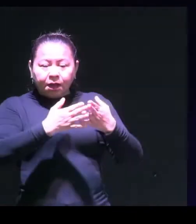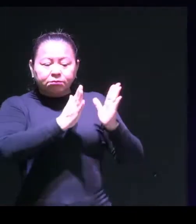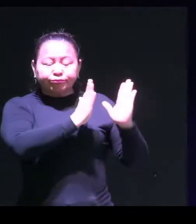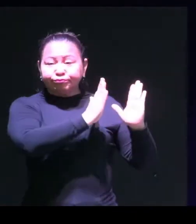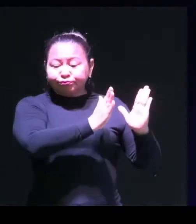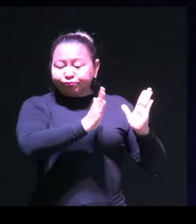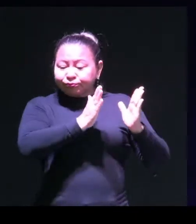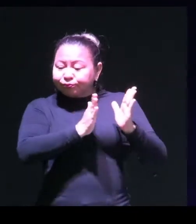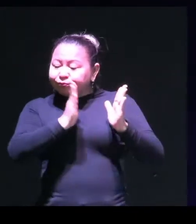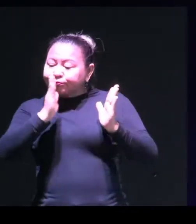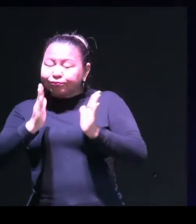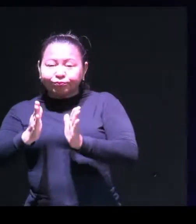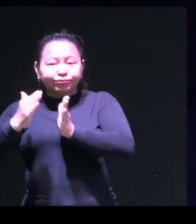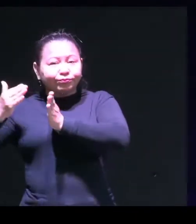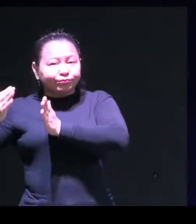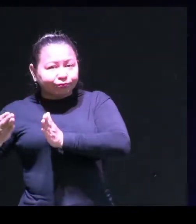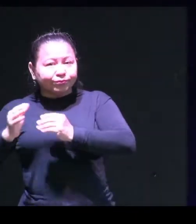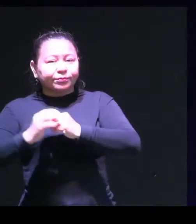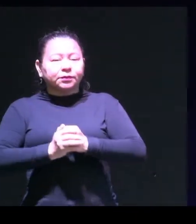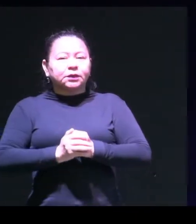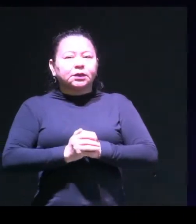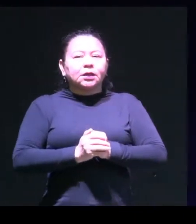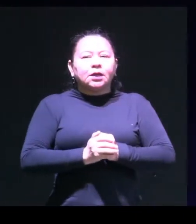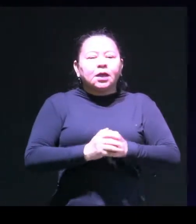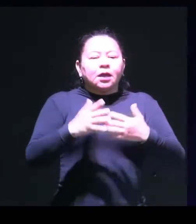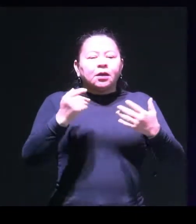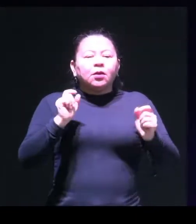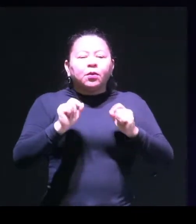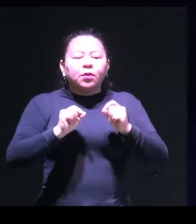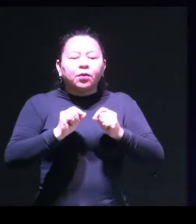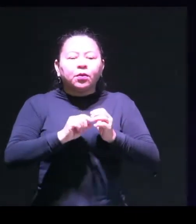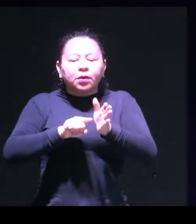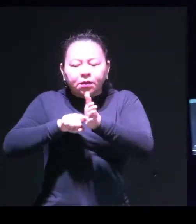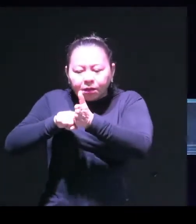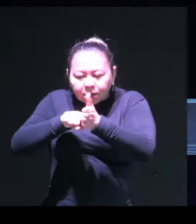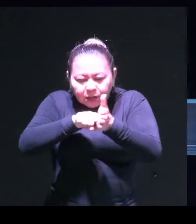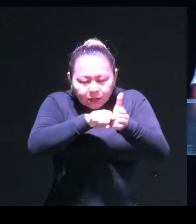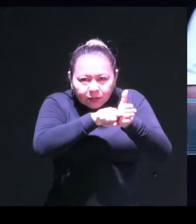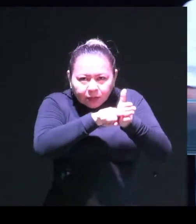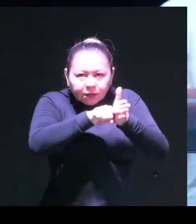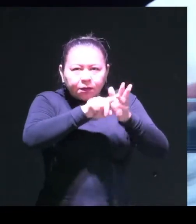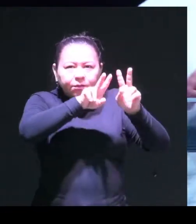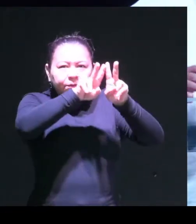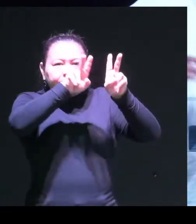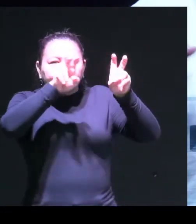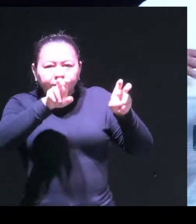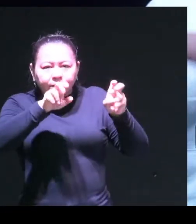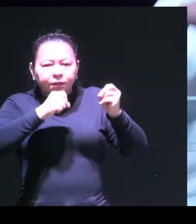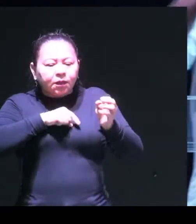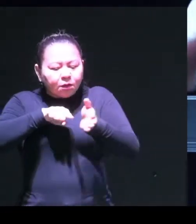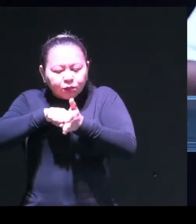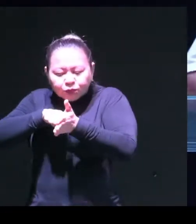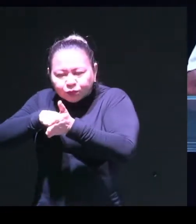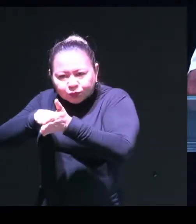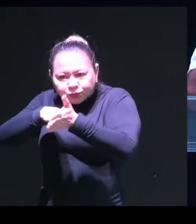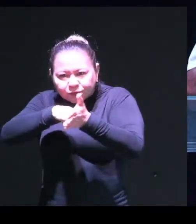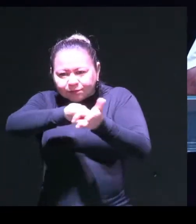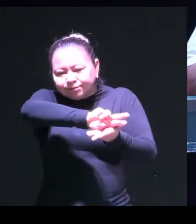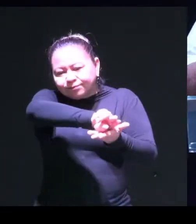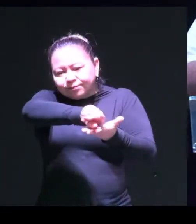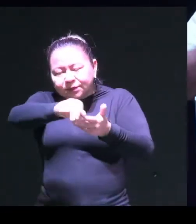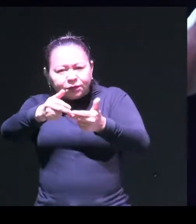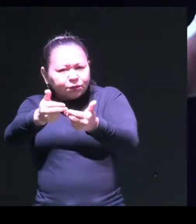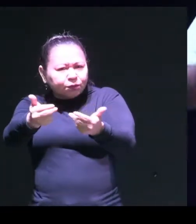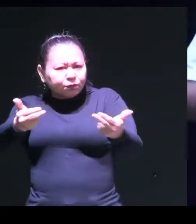série. A escatologia é o nome da matéria, é estudo das últimas